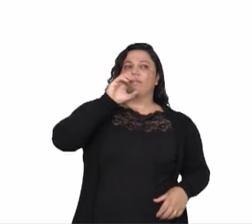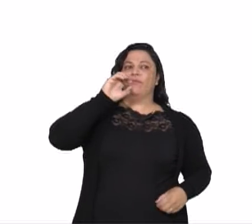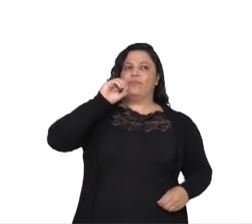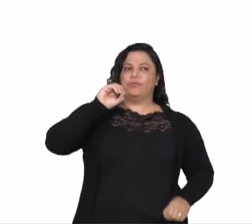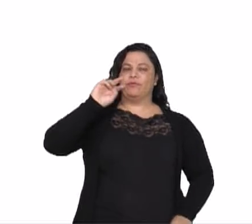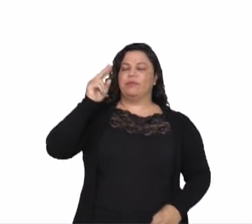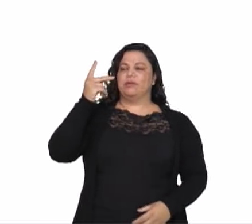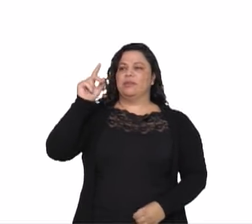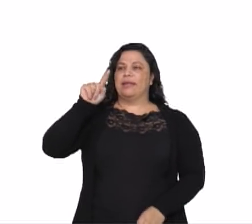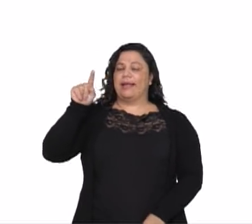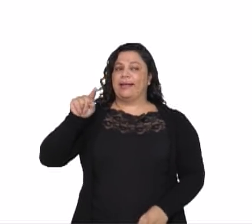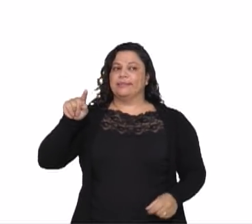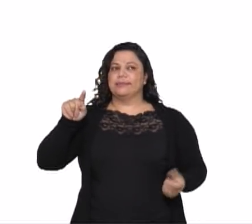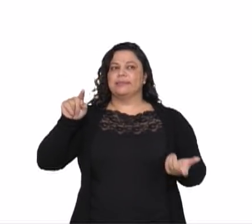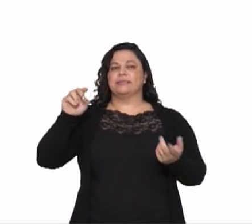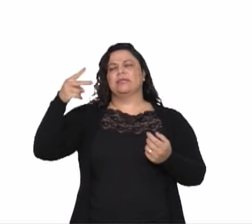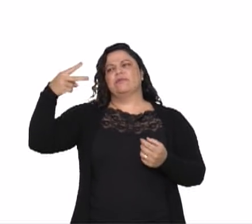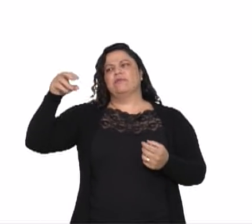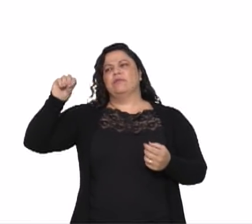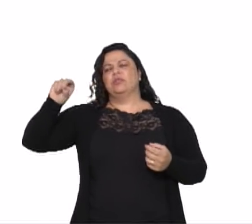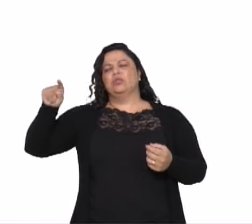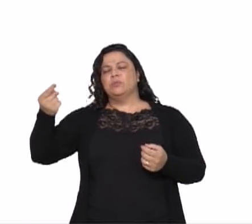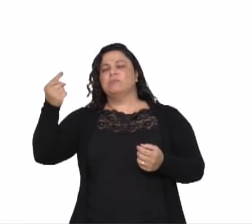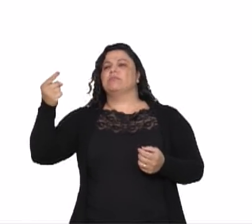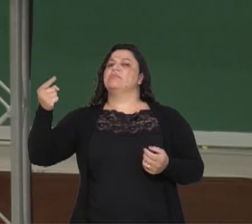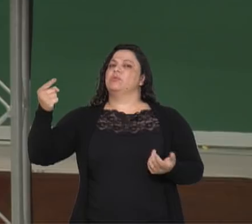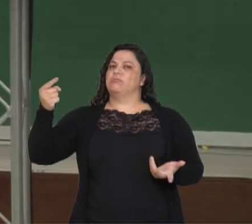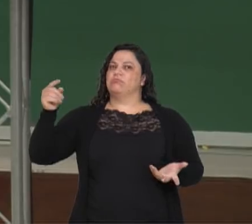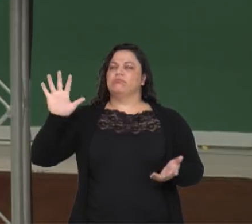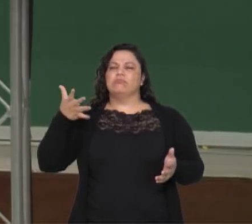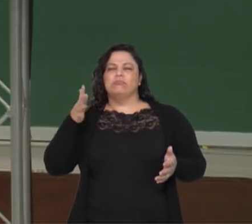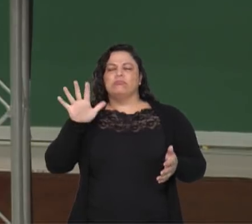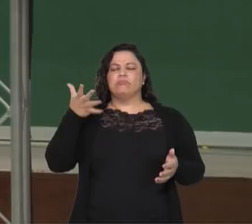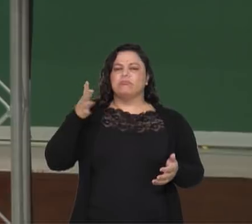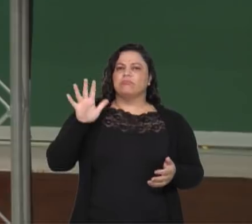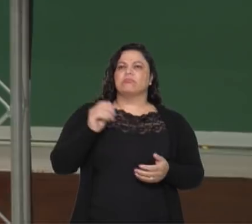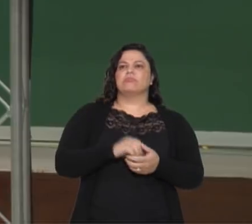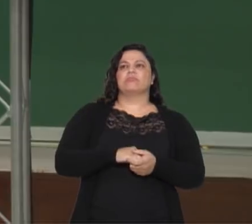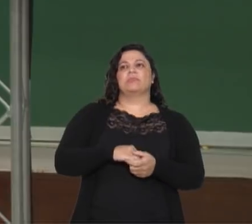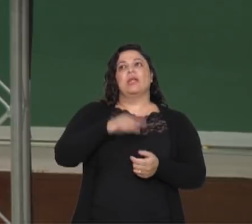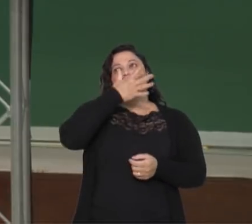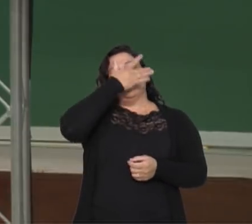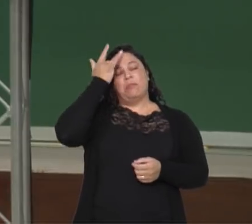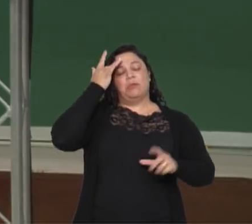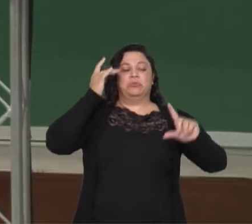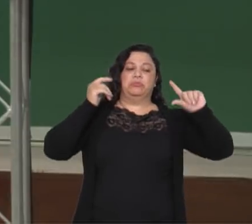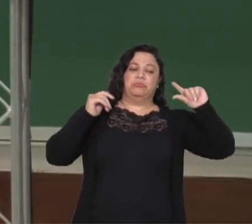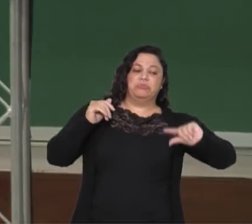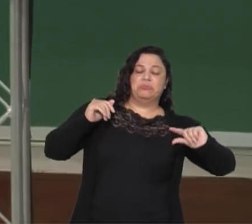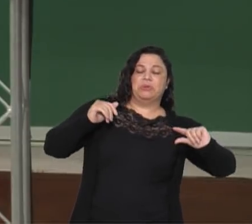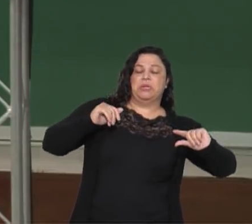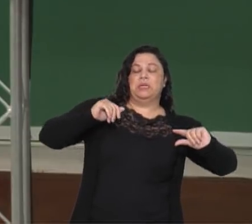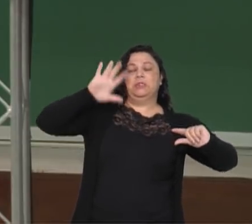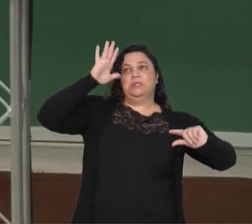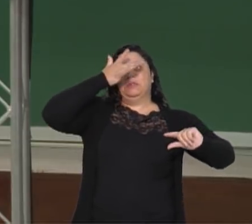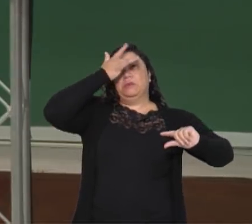e 20.000 Hz, aproximadamente. Tem gente que escuta menos, tem gente que escuta um pouco